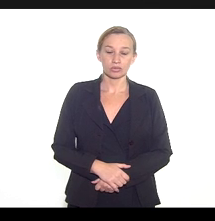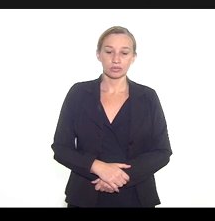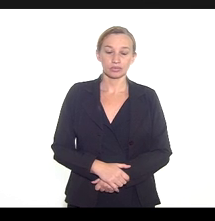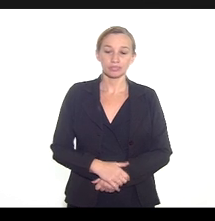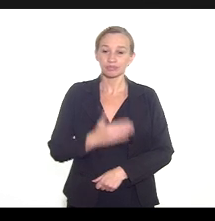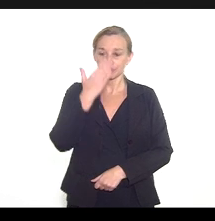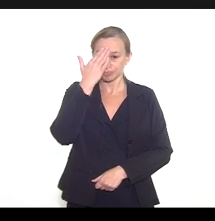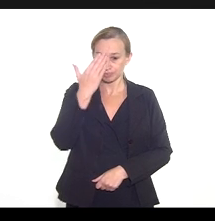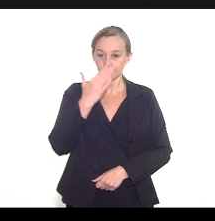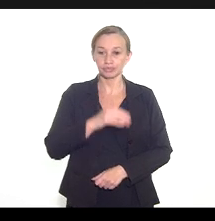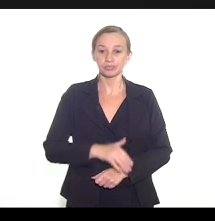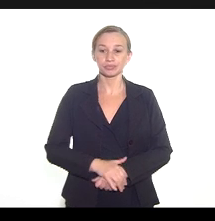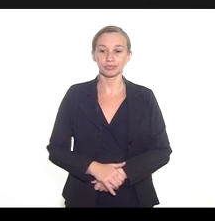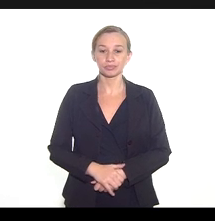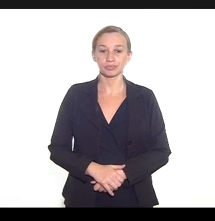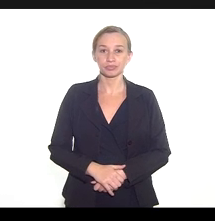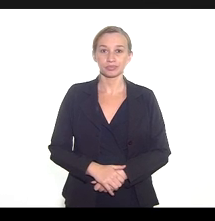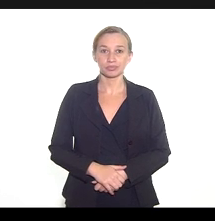Obrigado.